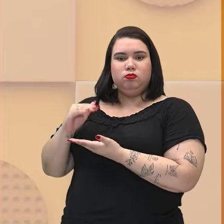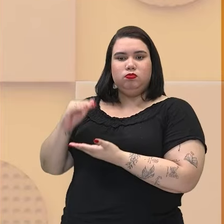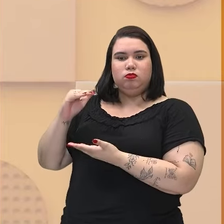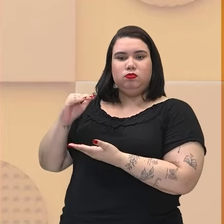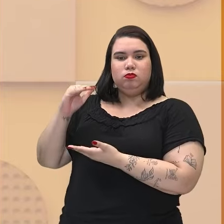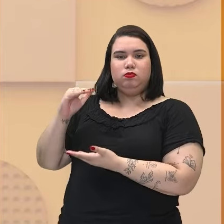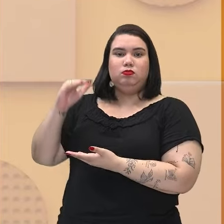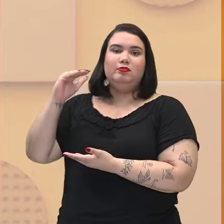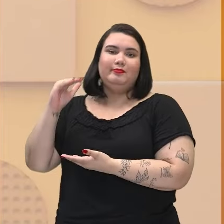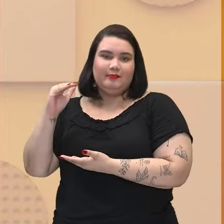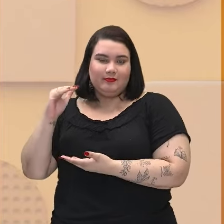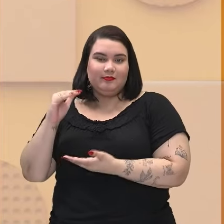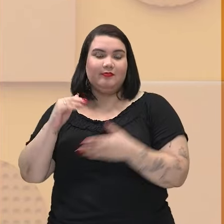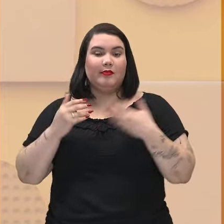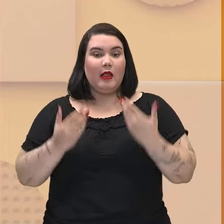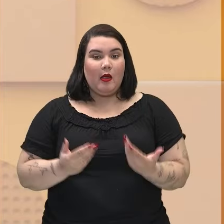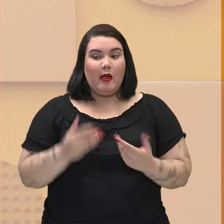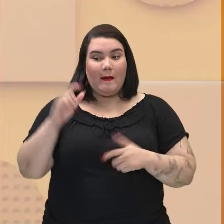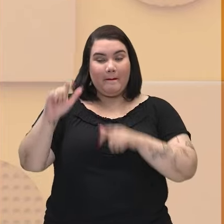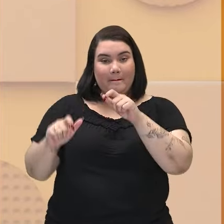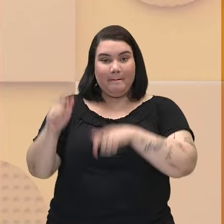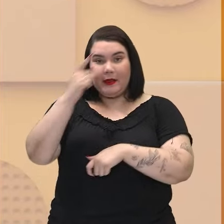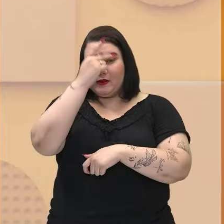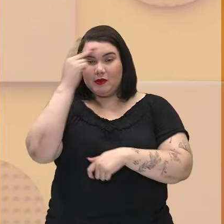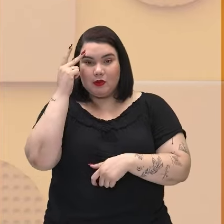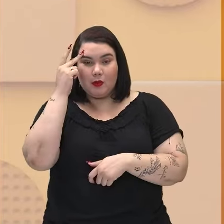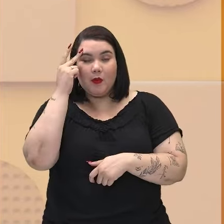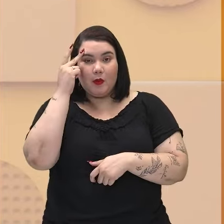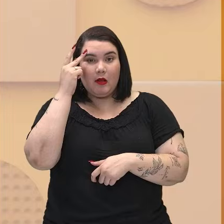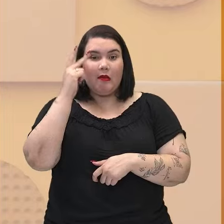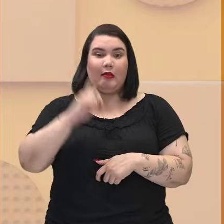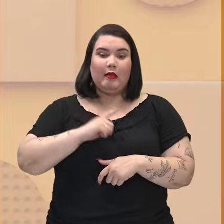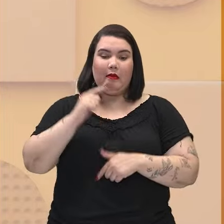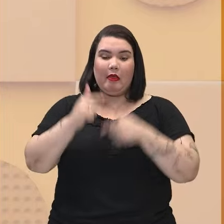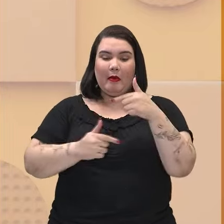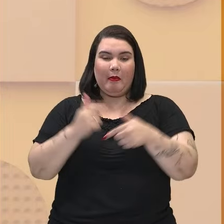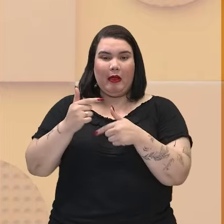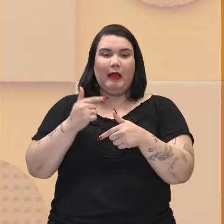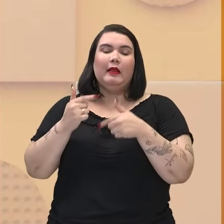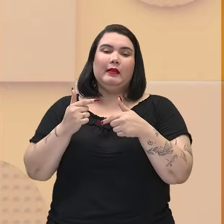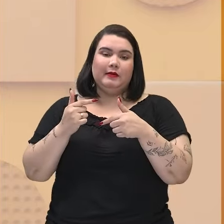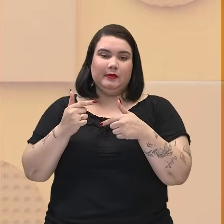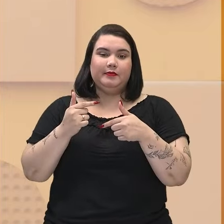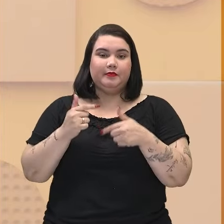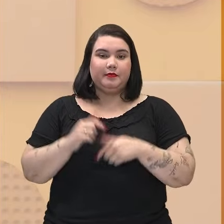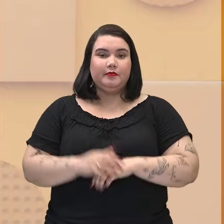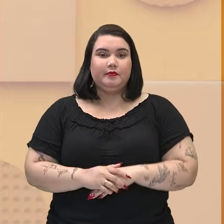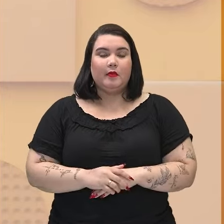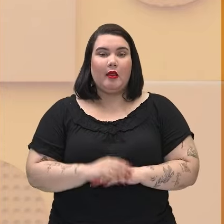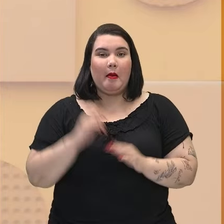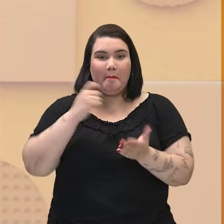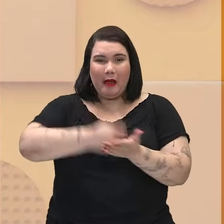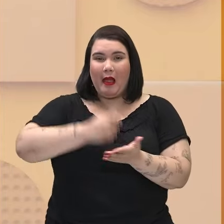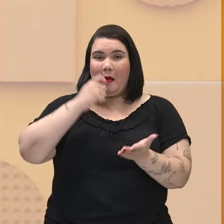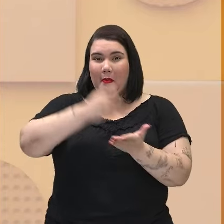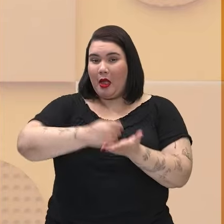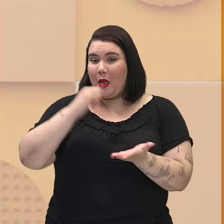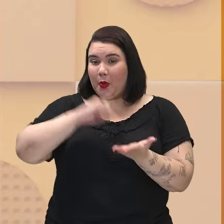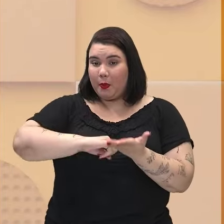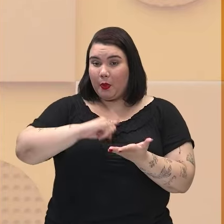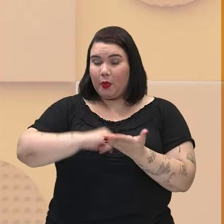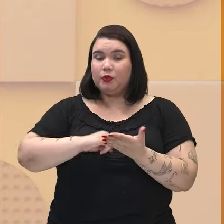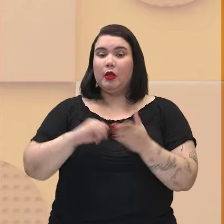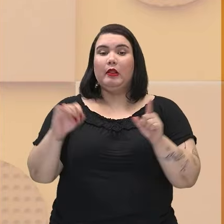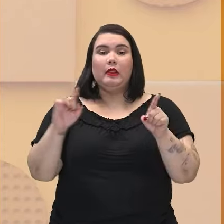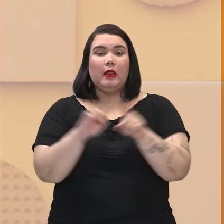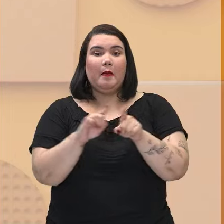as pessoas. Então, mais especificamente, lembra que nós estamos falando de Pernambuco? Vamos ter uma outra questão, que além desses impostos que já tinham que se pagar, nós